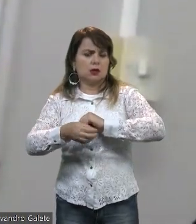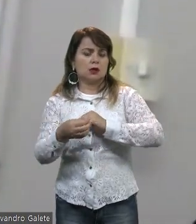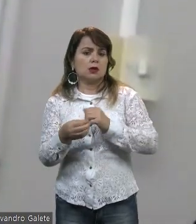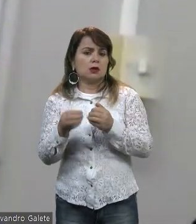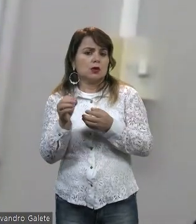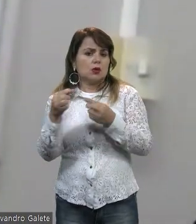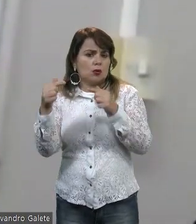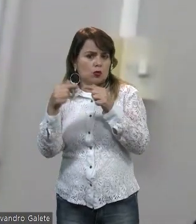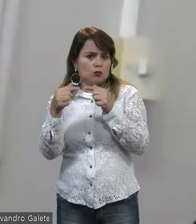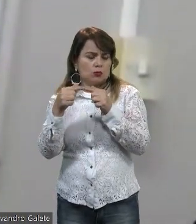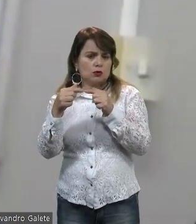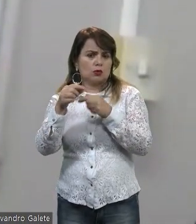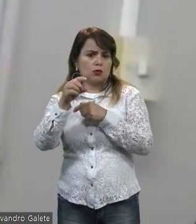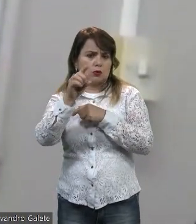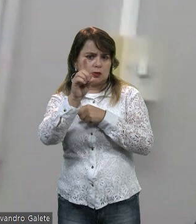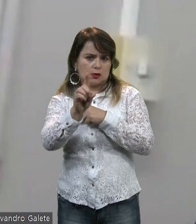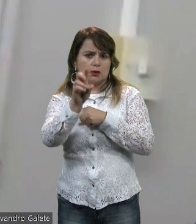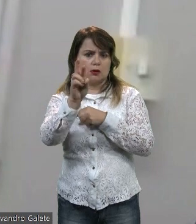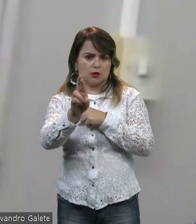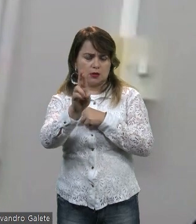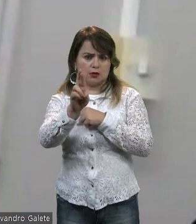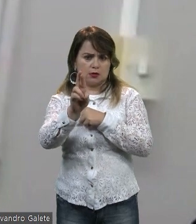agora,